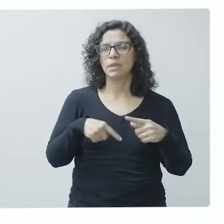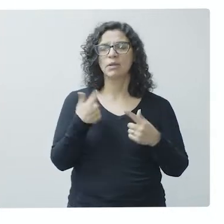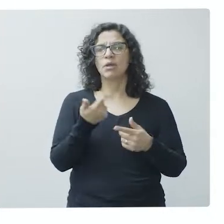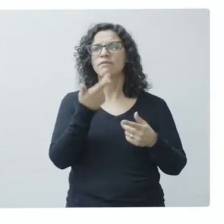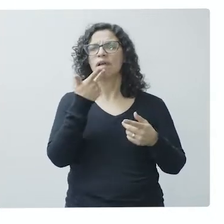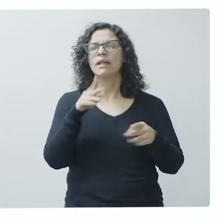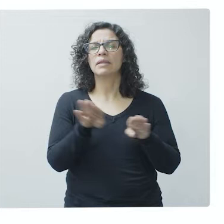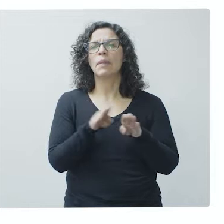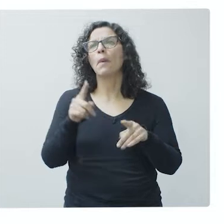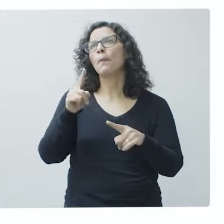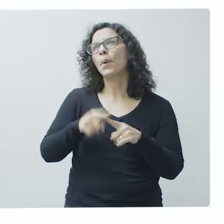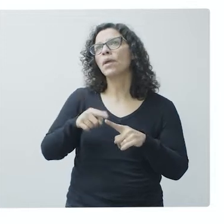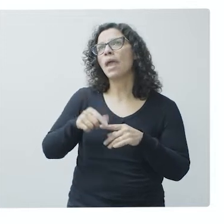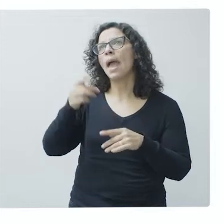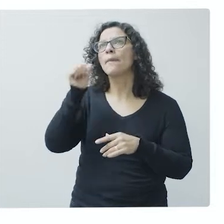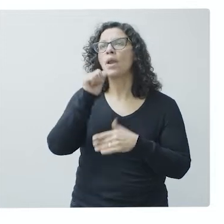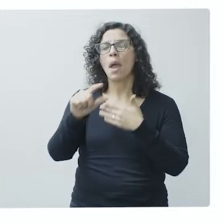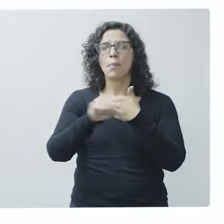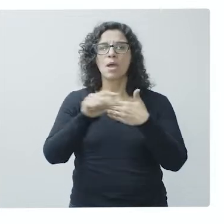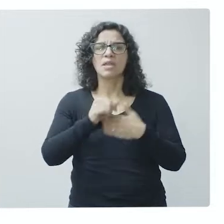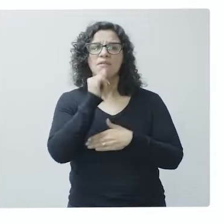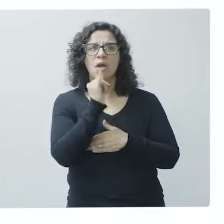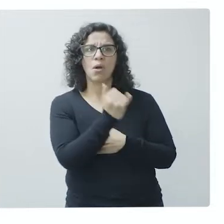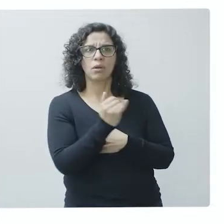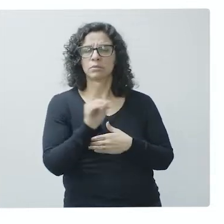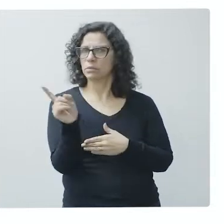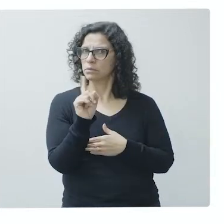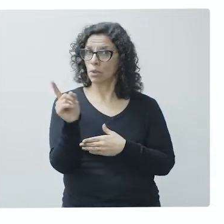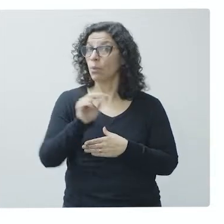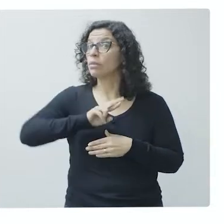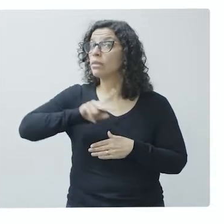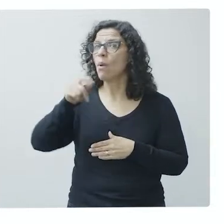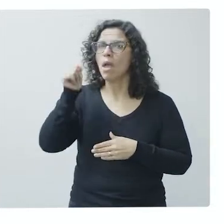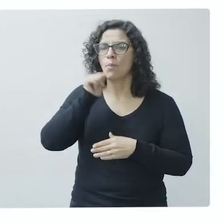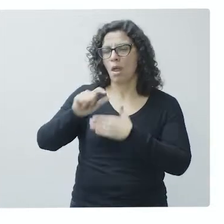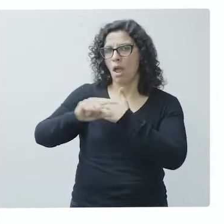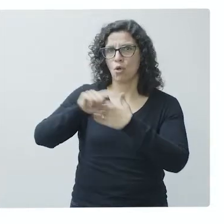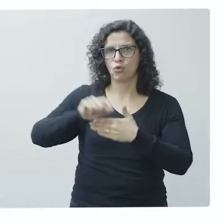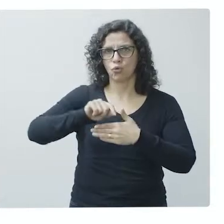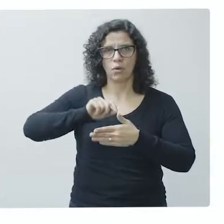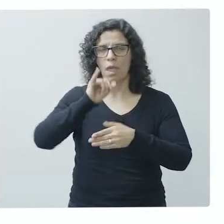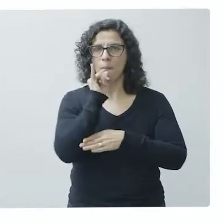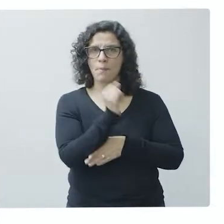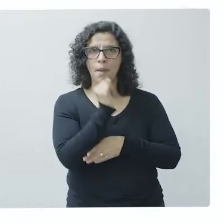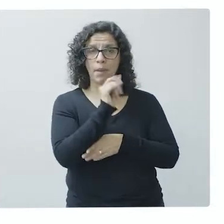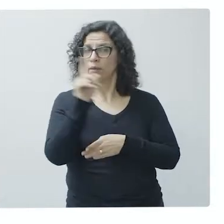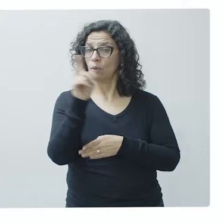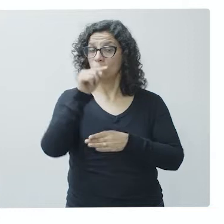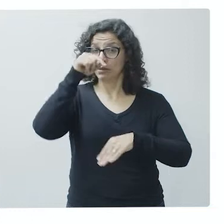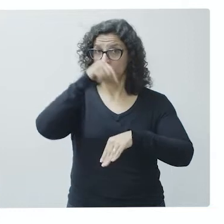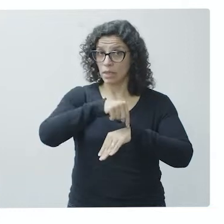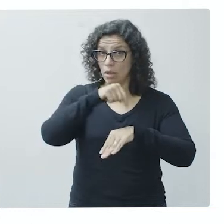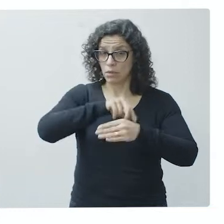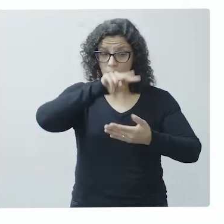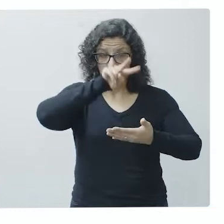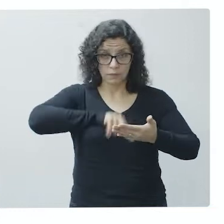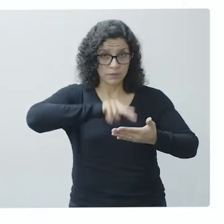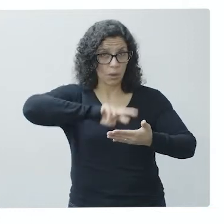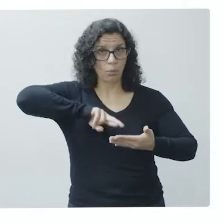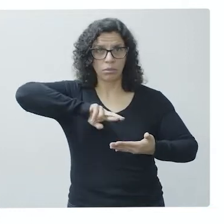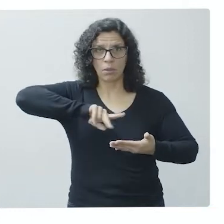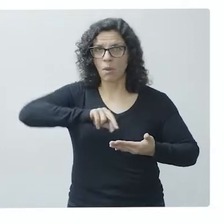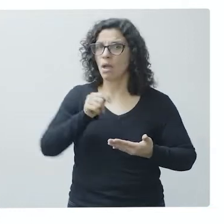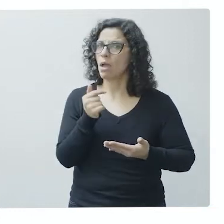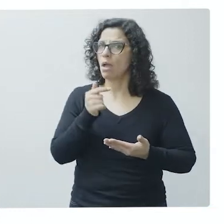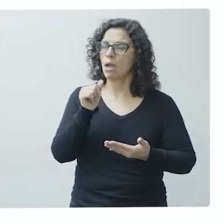assim, ah, porque a poetisa disse tal coisa. Não. Naquele momento, se você leu o poema, naquele momento não é a